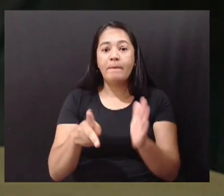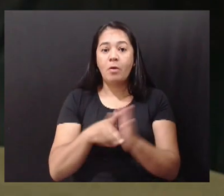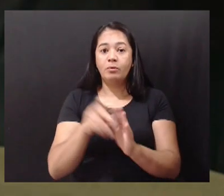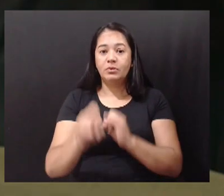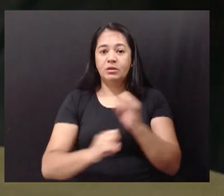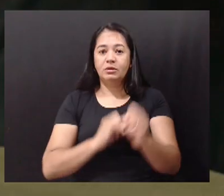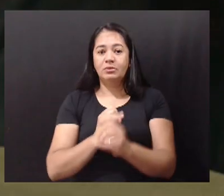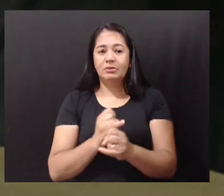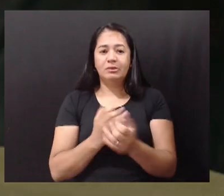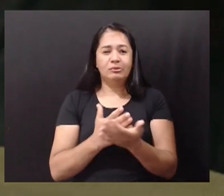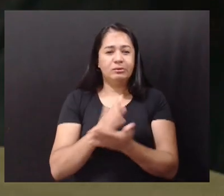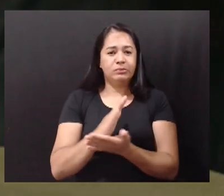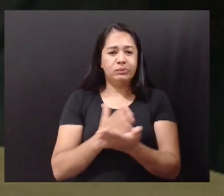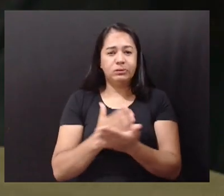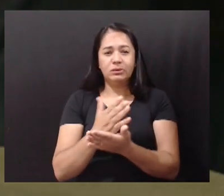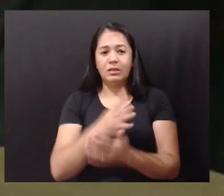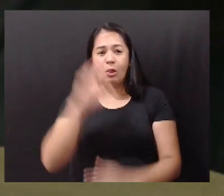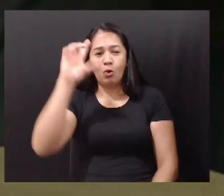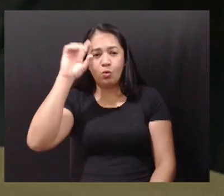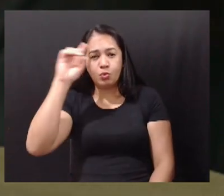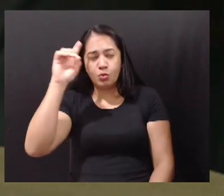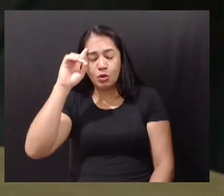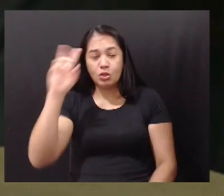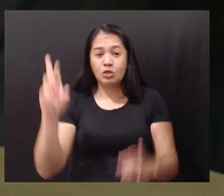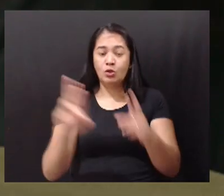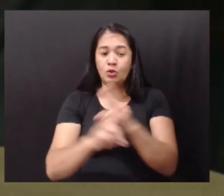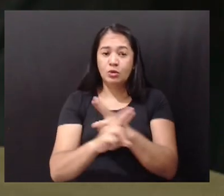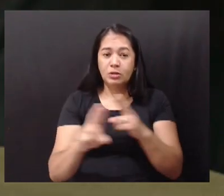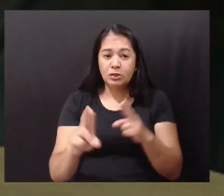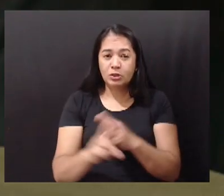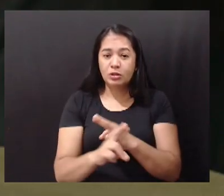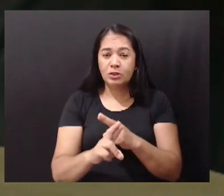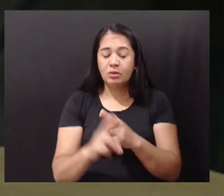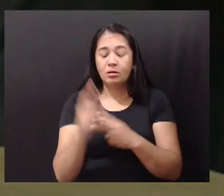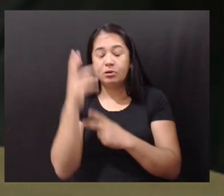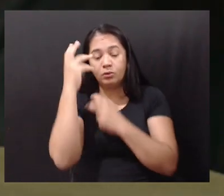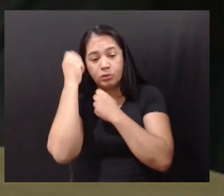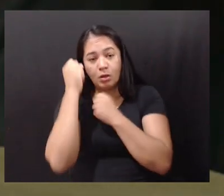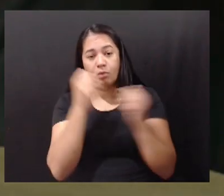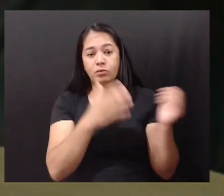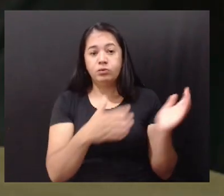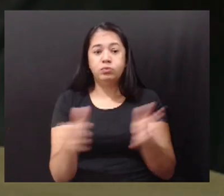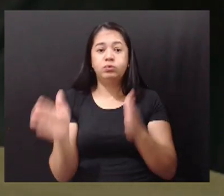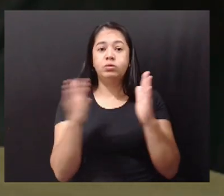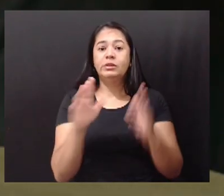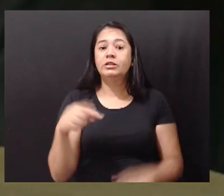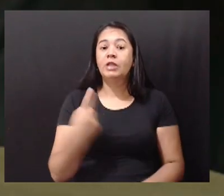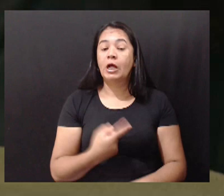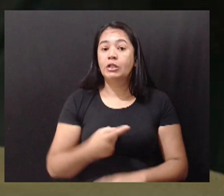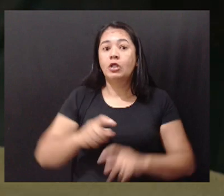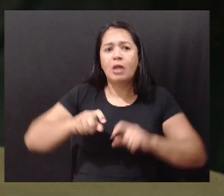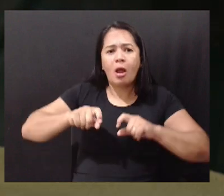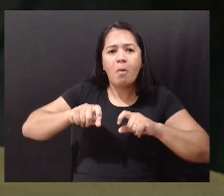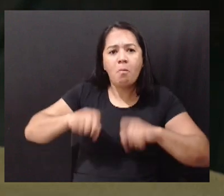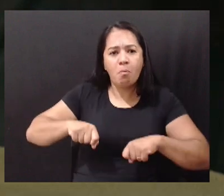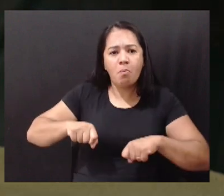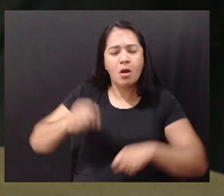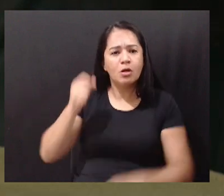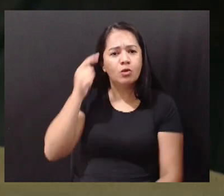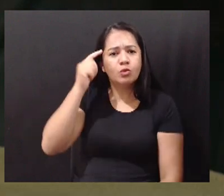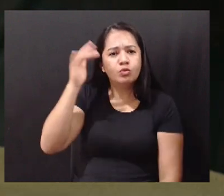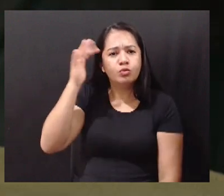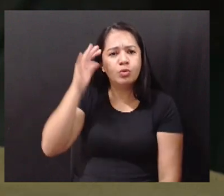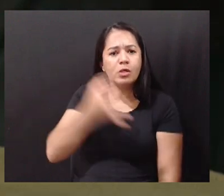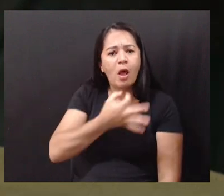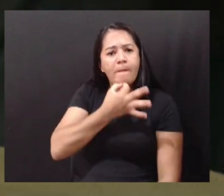nos relacionamentos, no sono, na produtividade e até na nossa capacidade de pensar